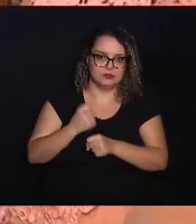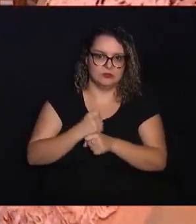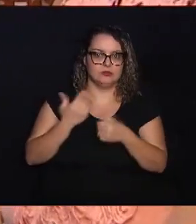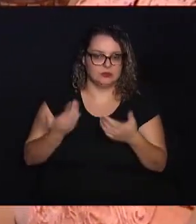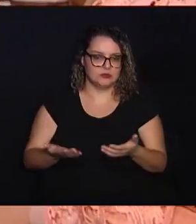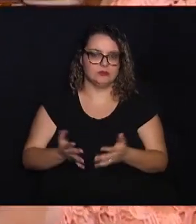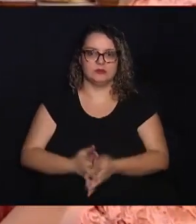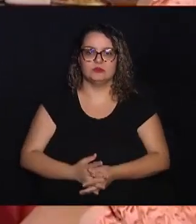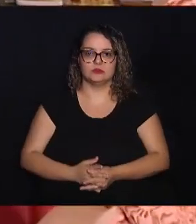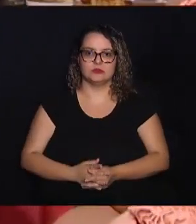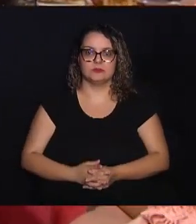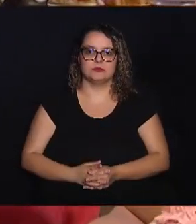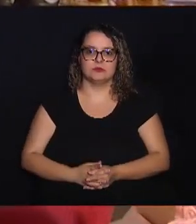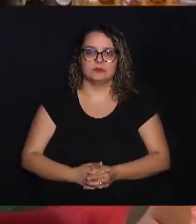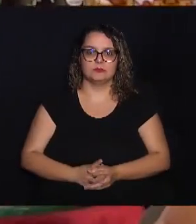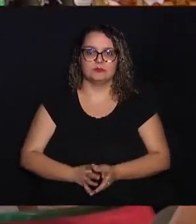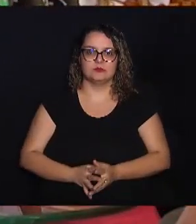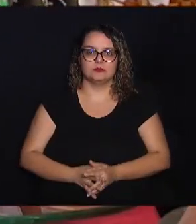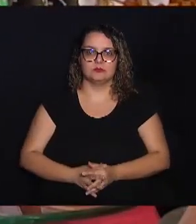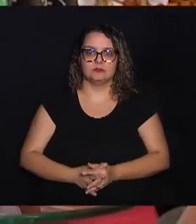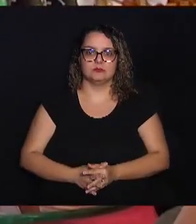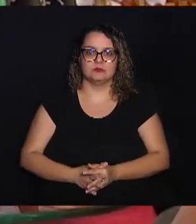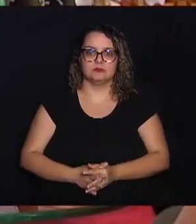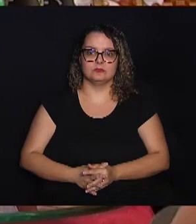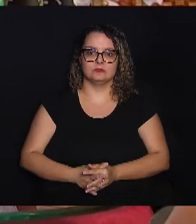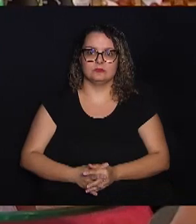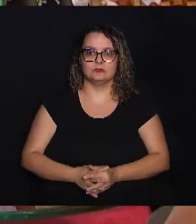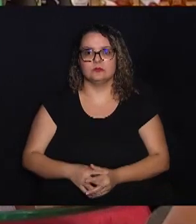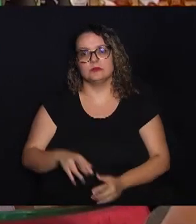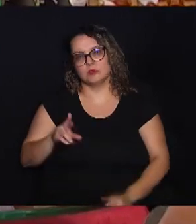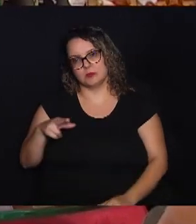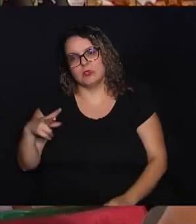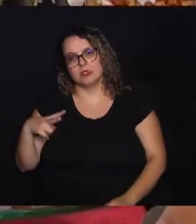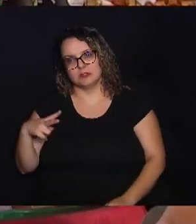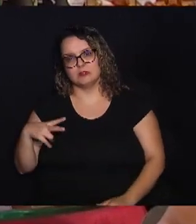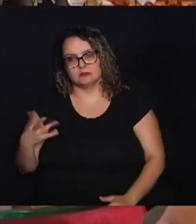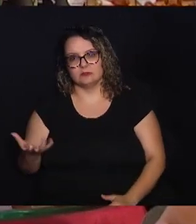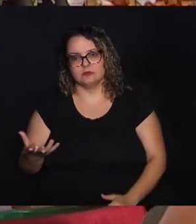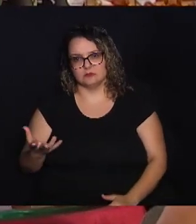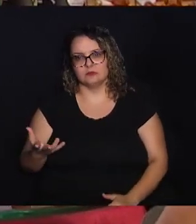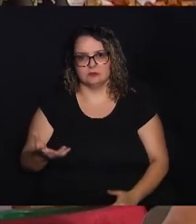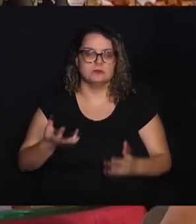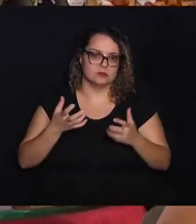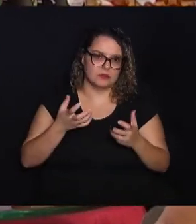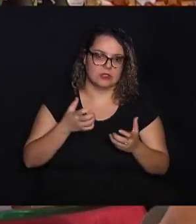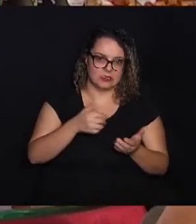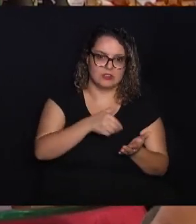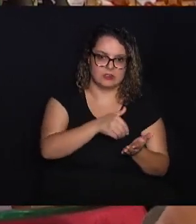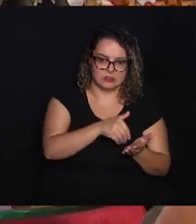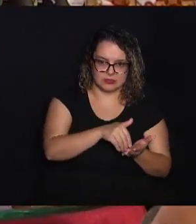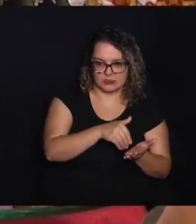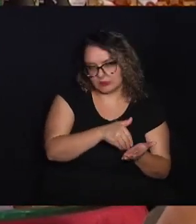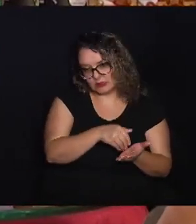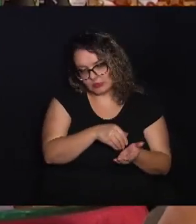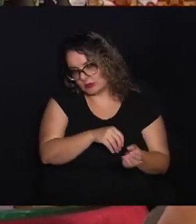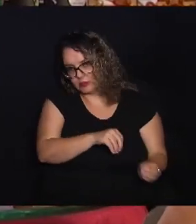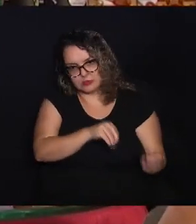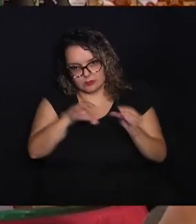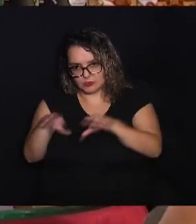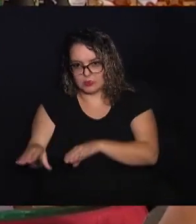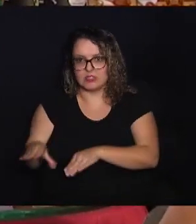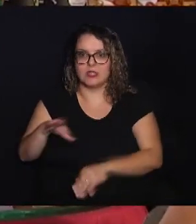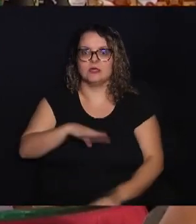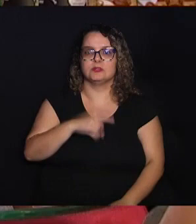nisso e por uma questão pessoal quis sair de Campinas e ir para